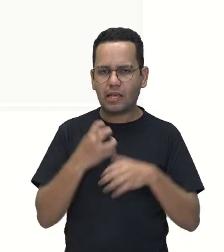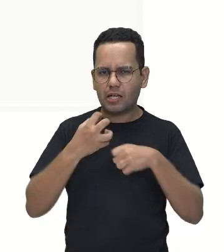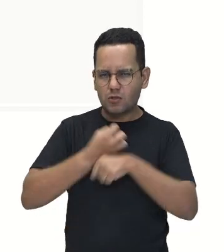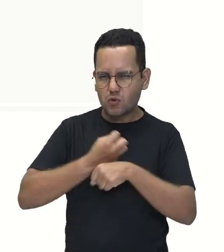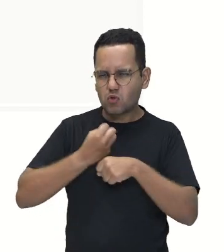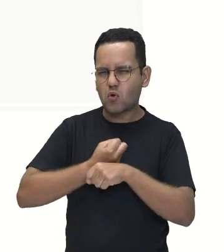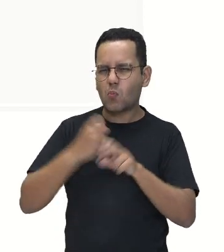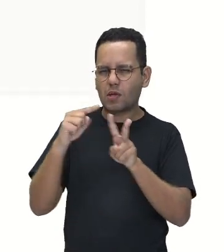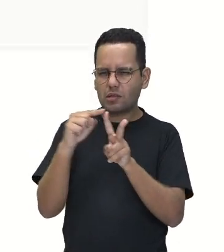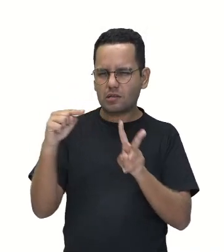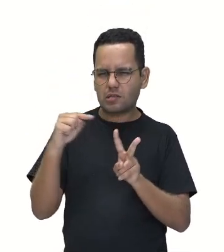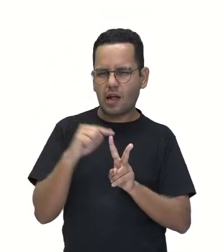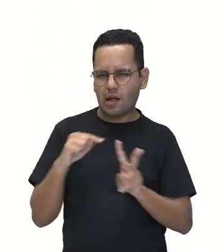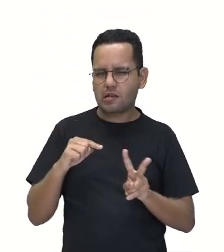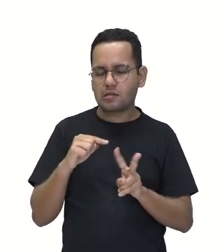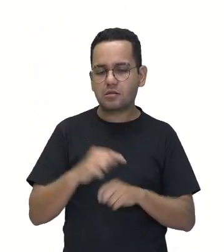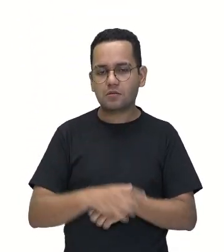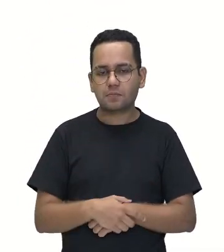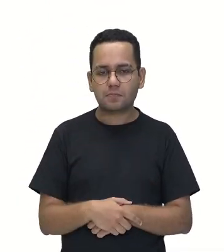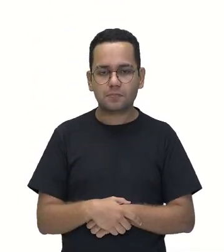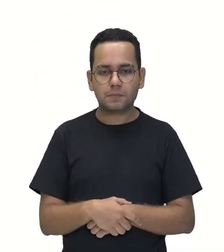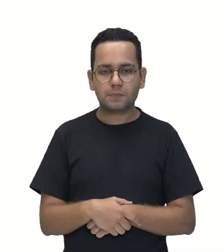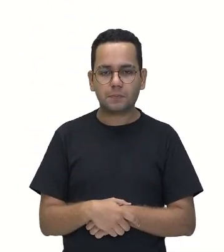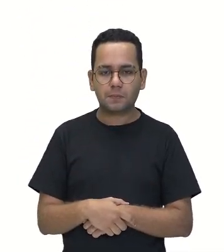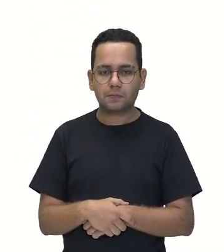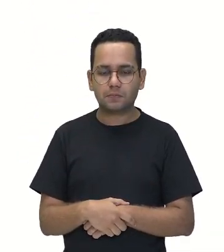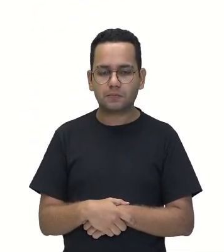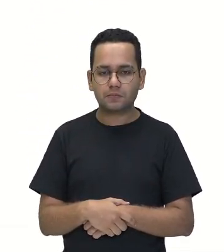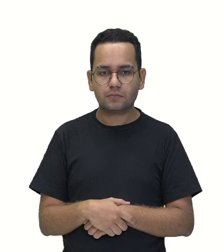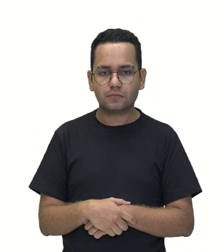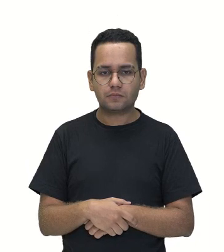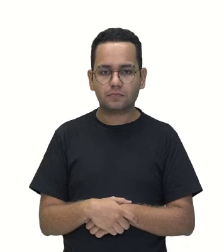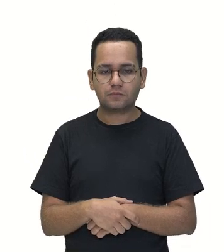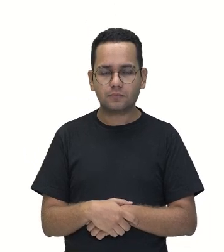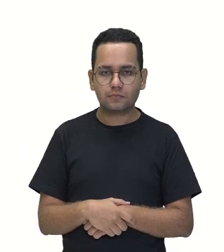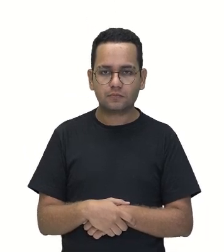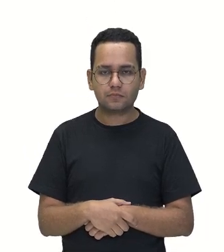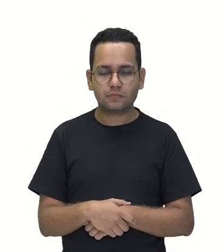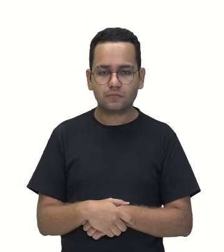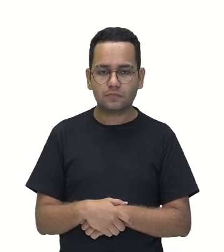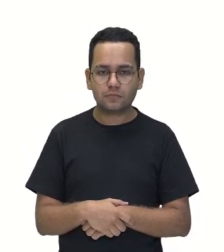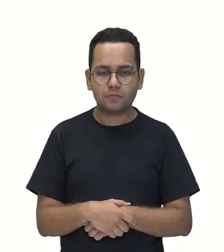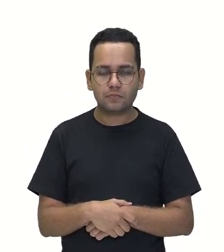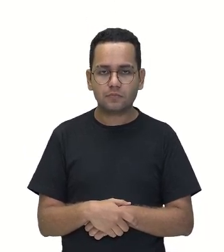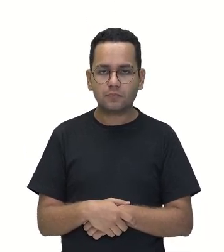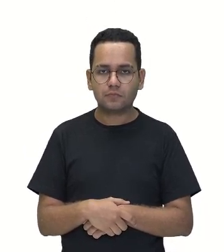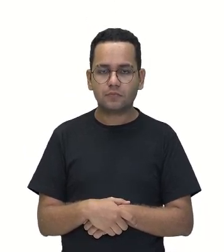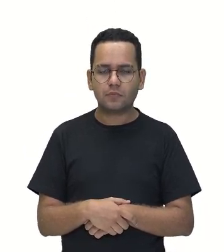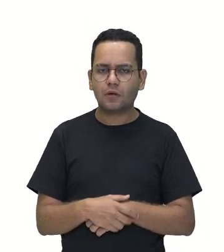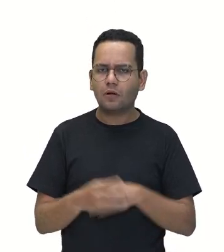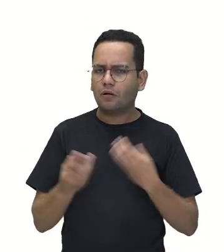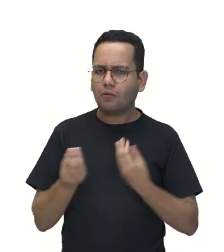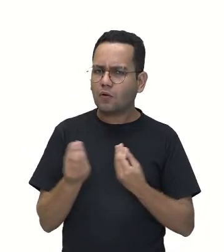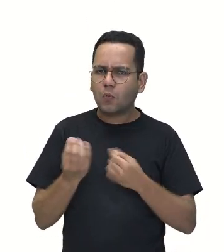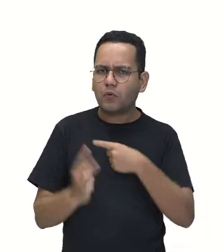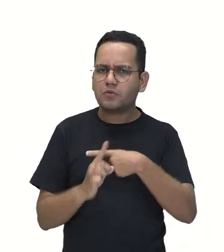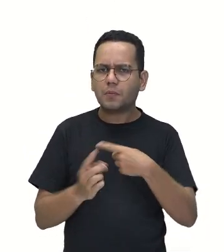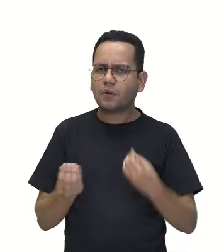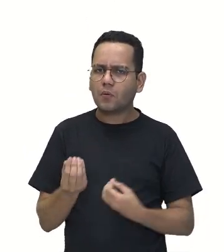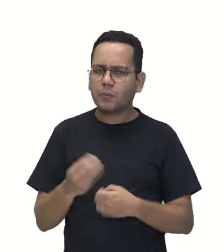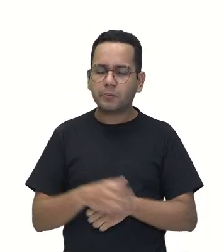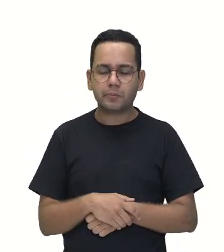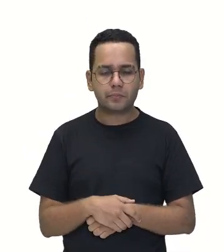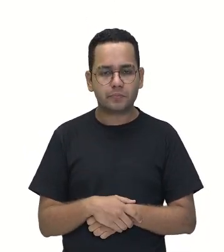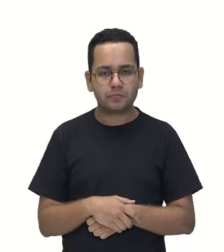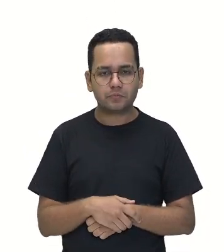dessa equação que no caso é uma equação de segundo grau tá então como é que a gente vai somar essas duas raízes muito